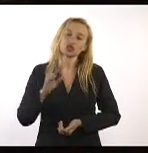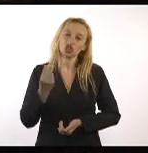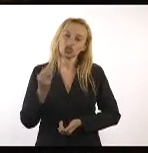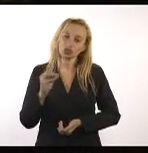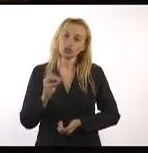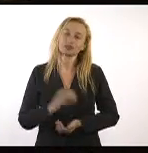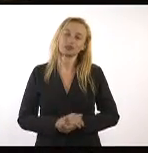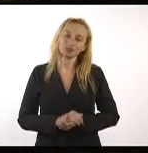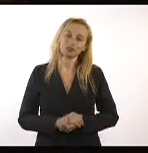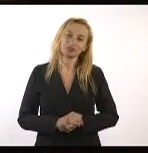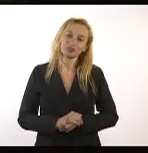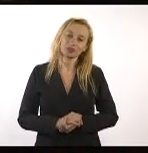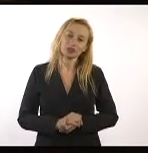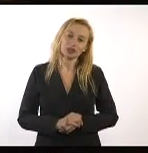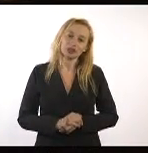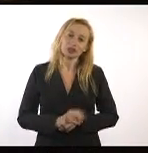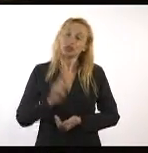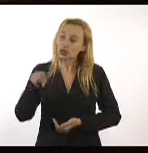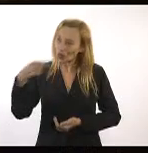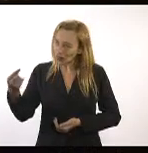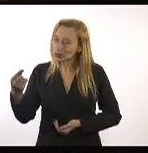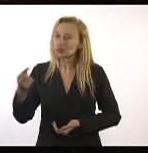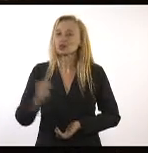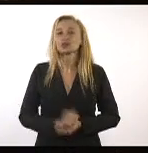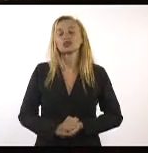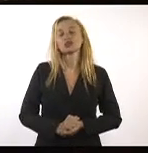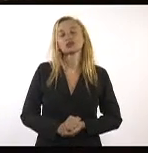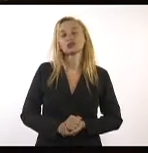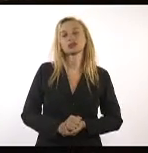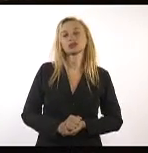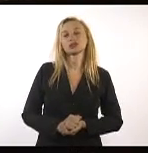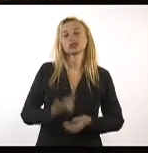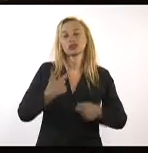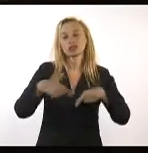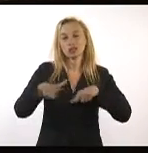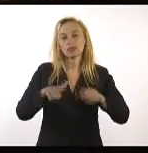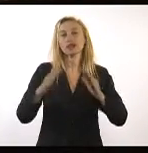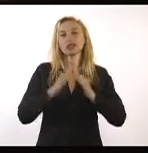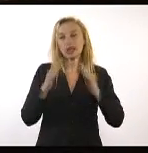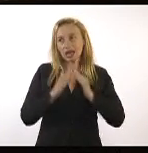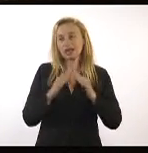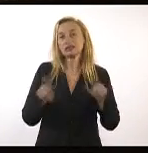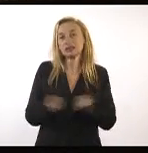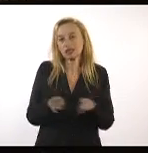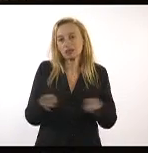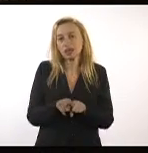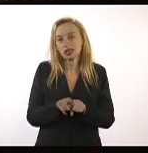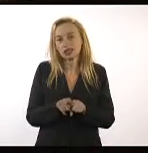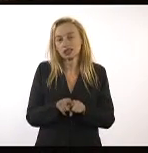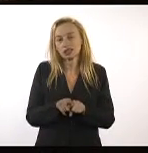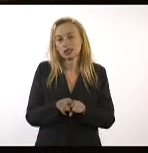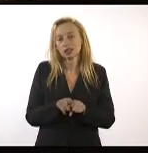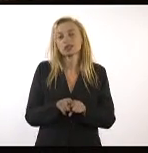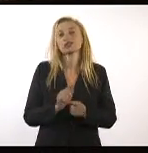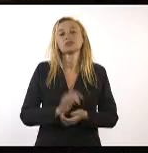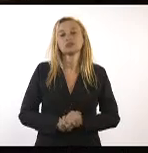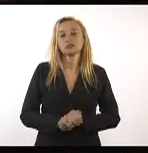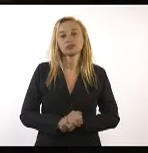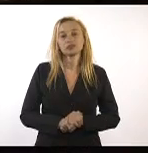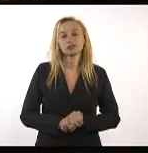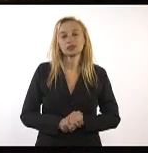i eu e os outros funcionários da casa e também integrantes da imprensa